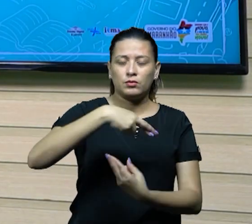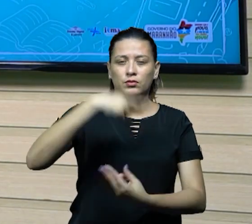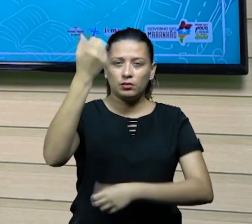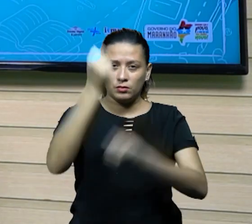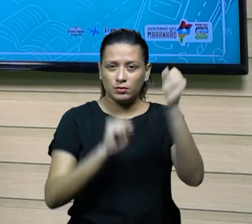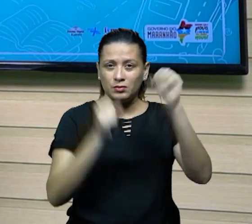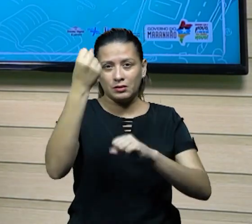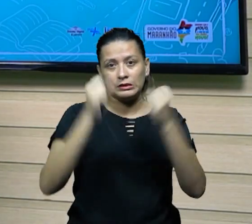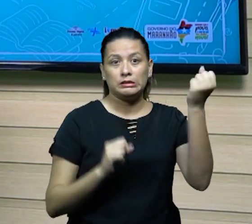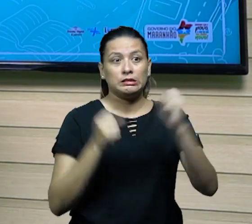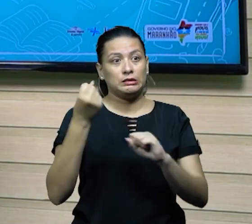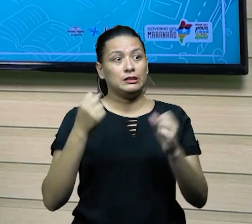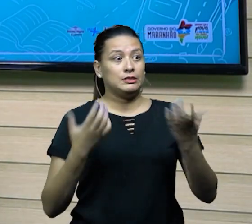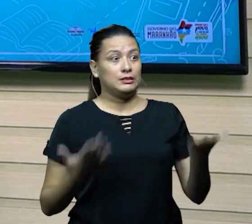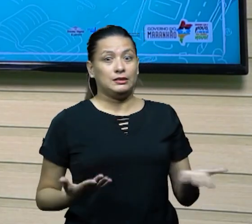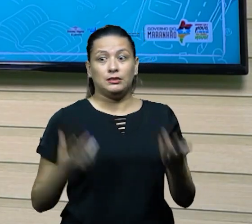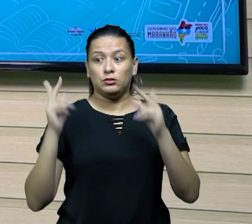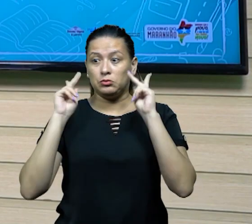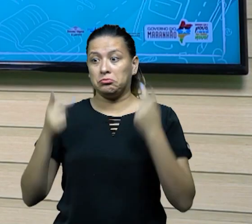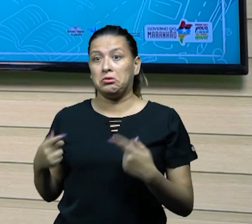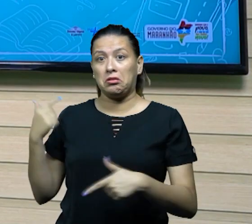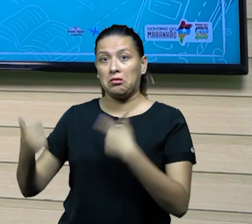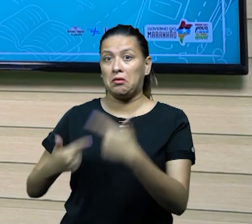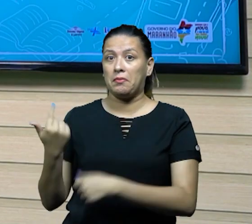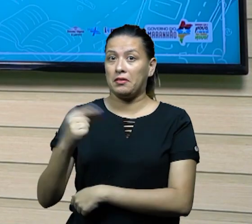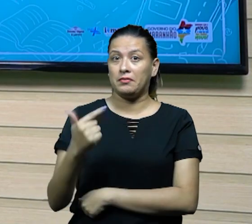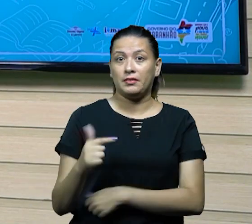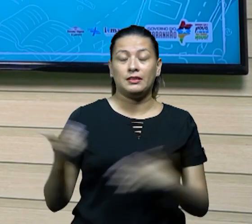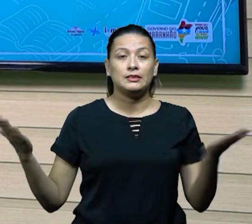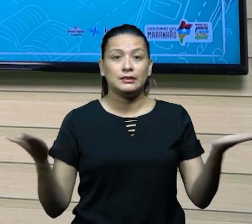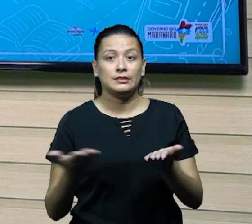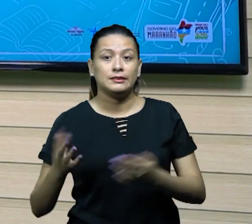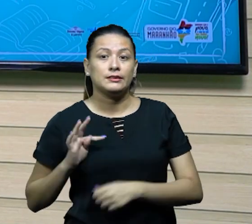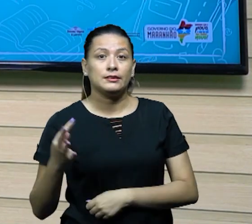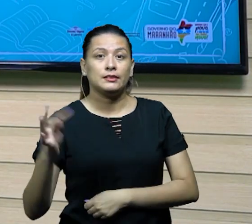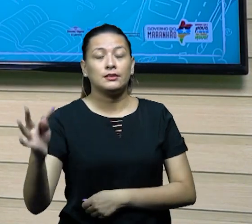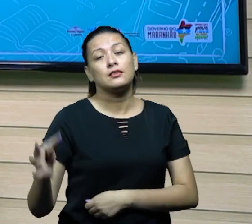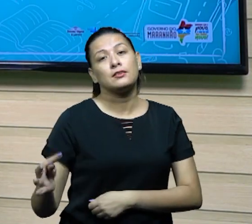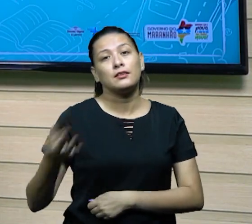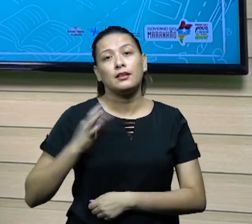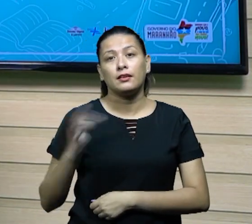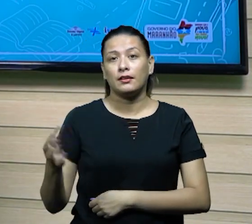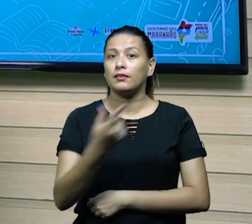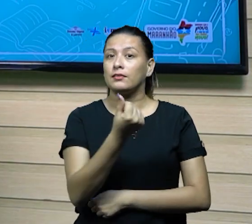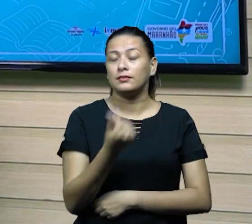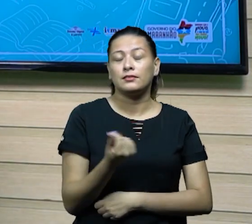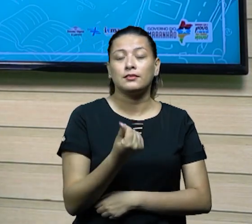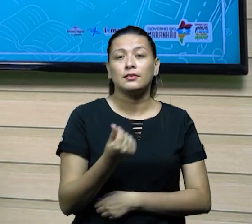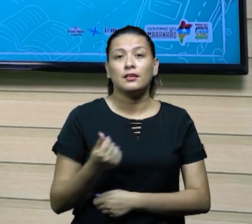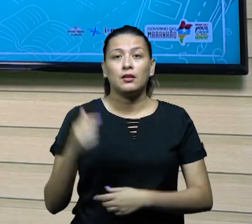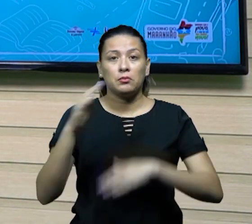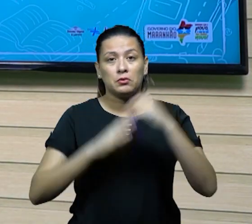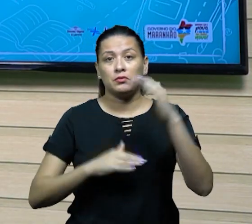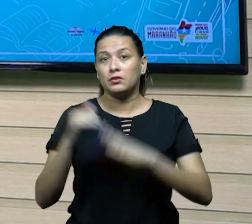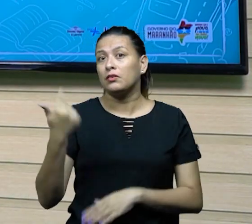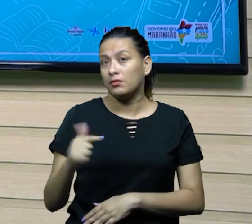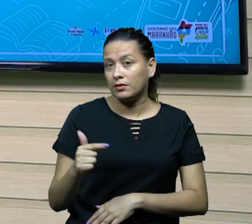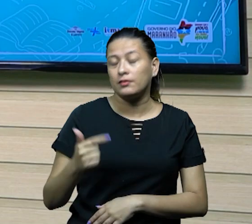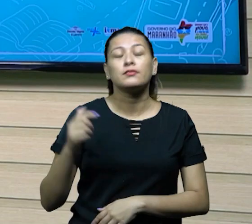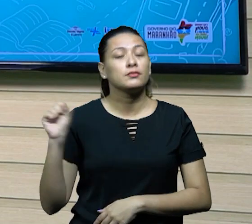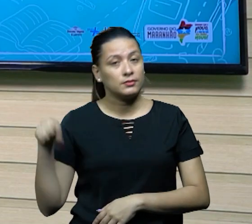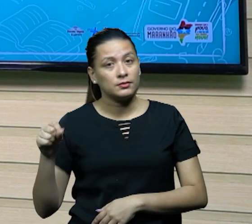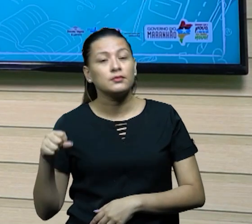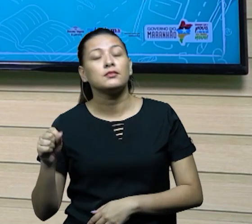surgiram as máquinas. Não vai ter mais trabalho humano, vai. Ixi, agora veio a tecnologia, a tecnofatura. Não vai ter mais profissional,